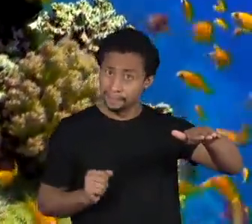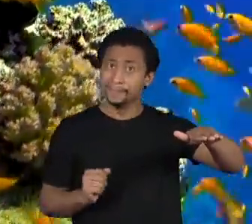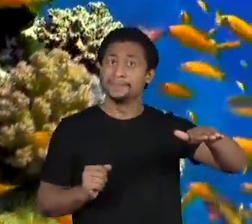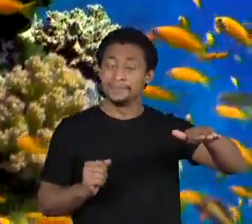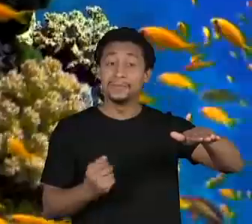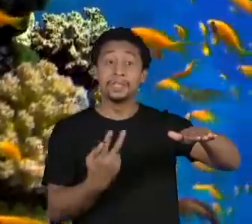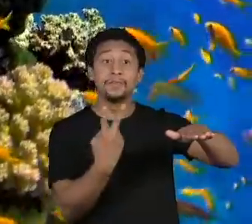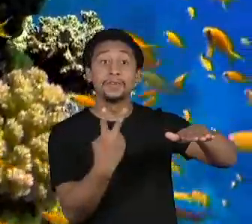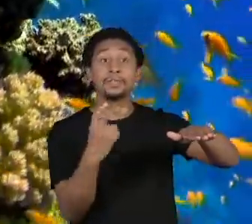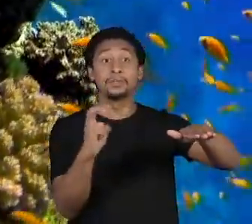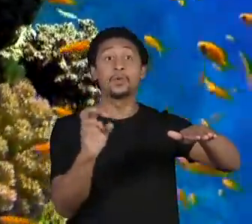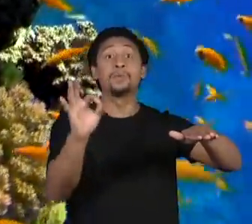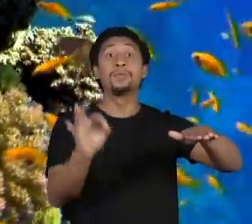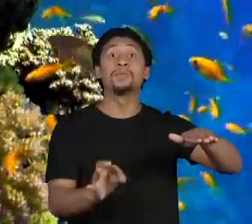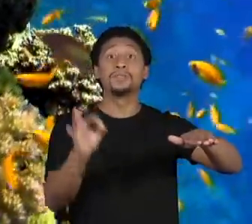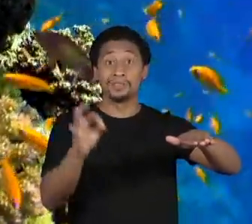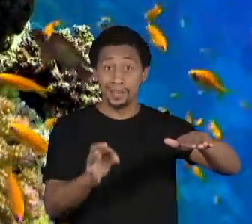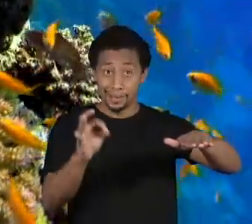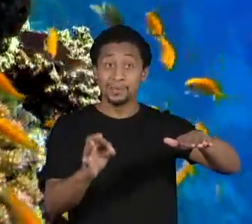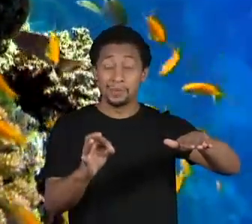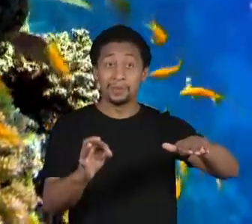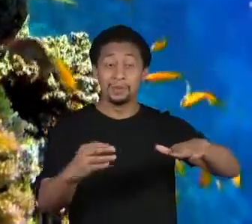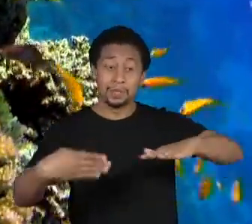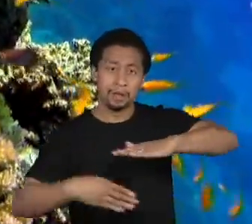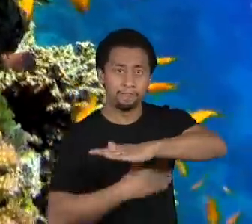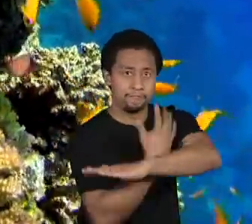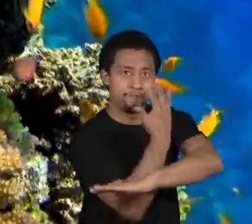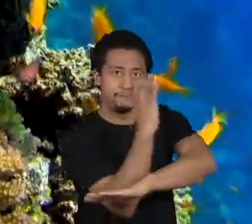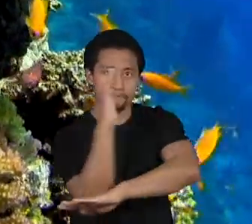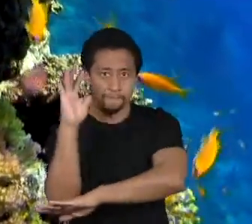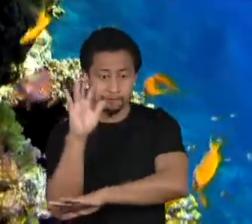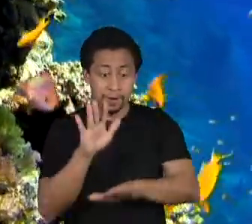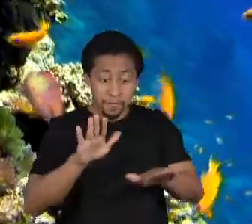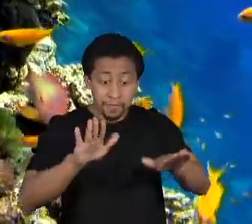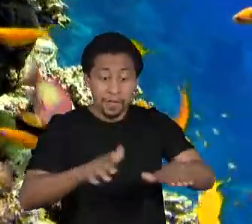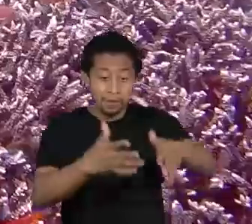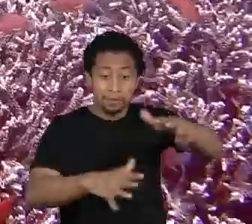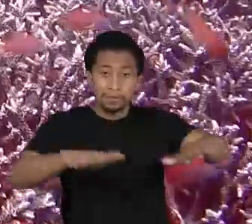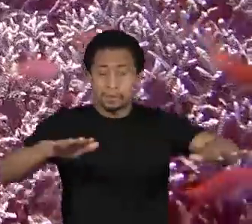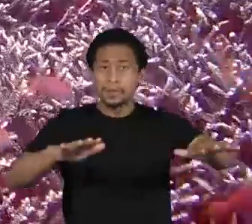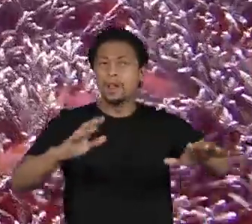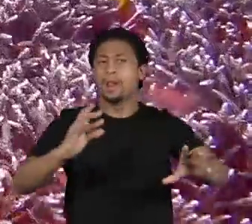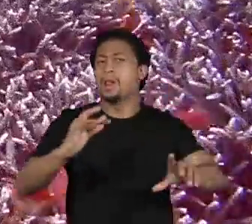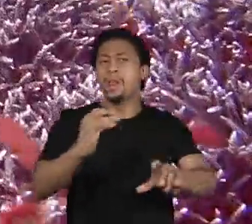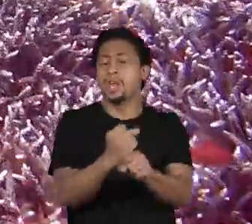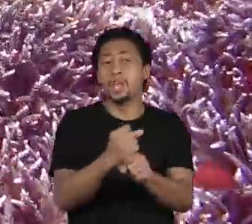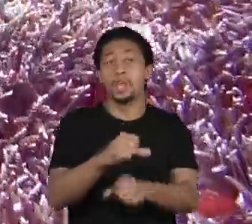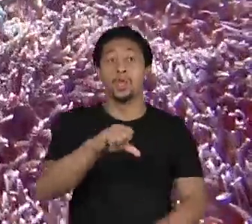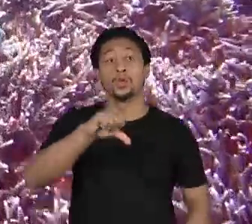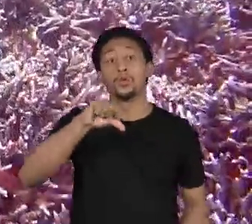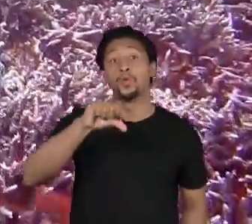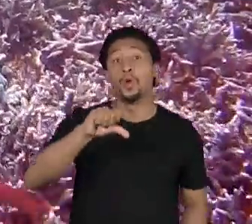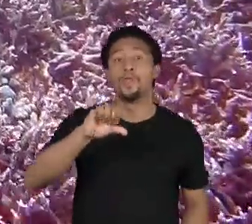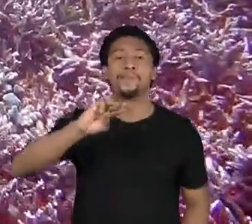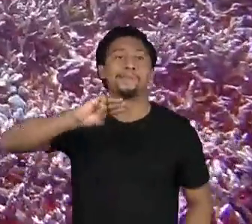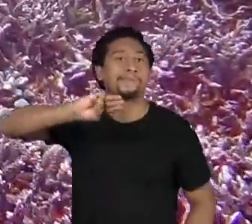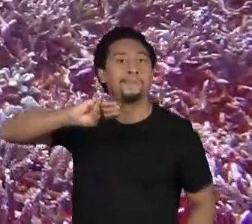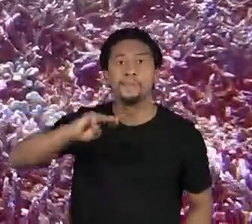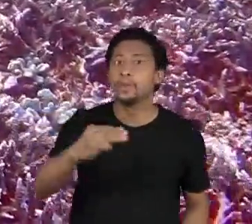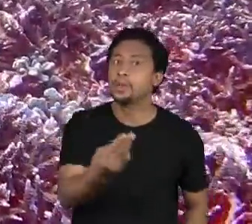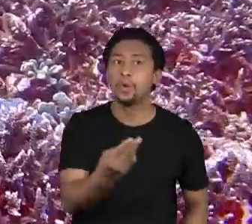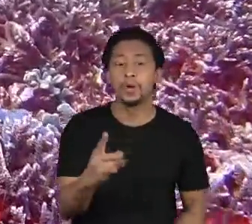Esses 25% da biodiversidade total que eu mencionei, isso equivale a potencialmente 9 milhões de espécies